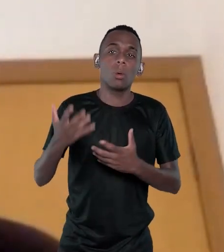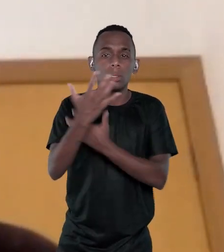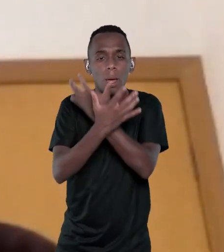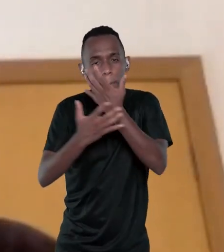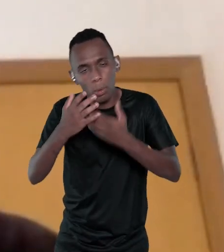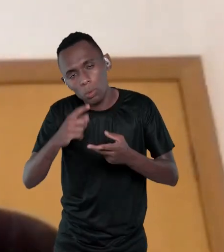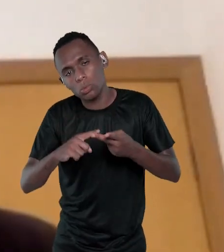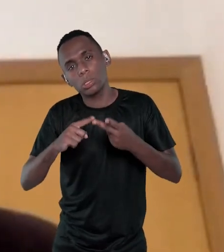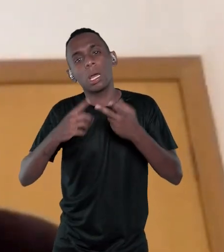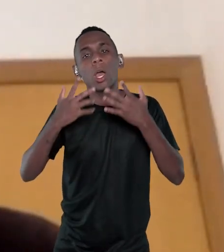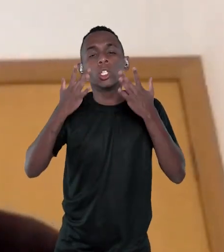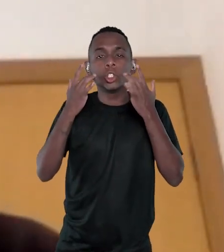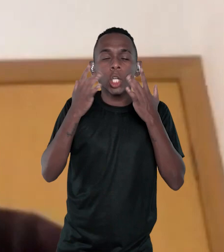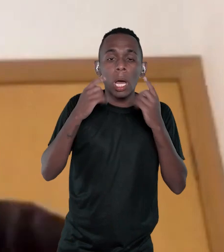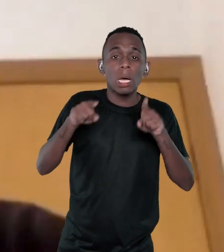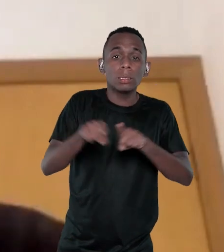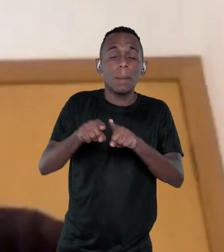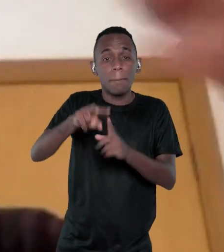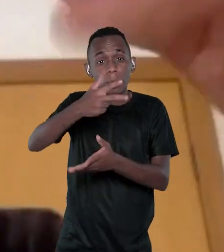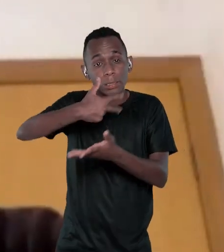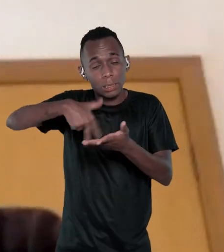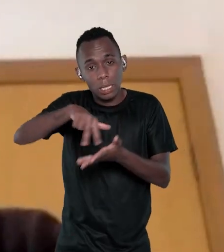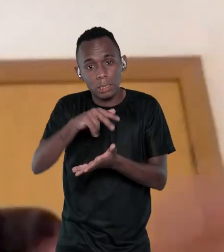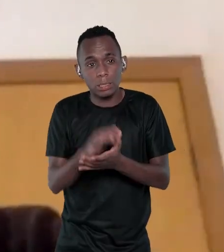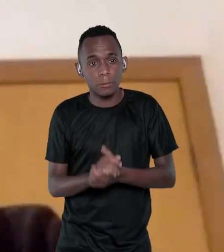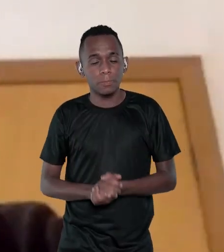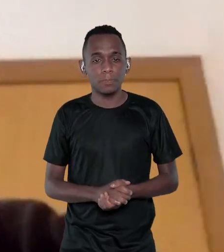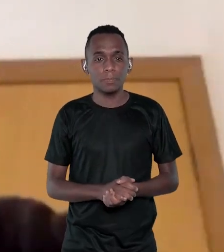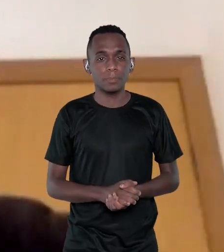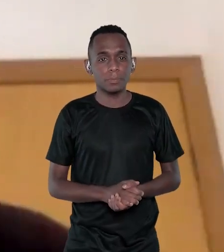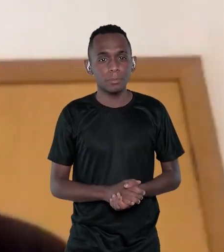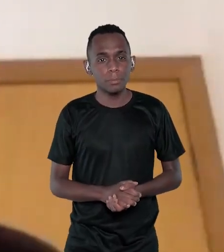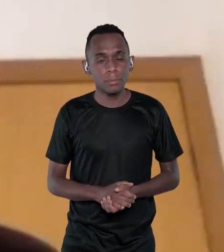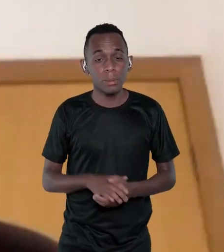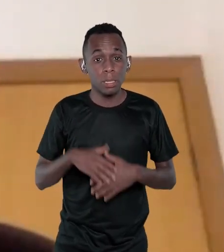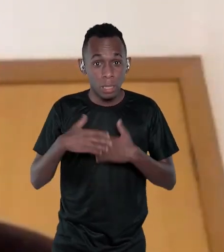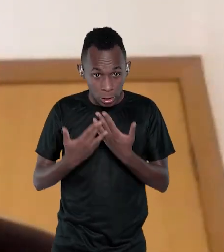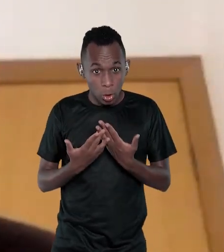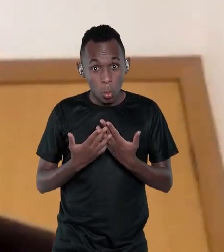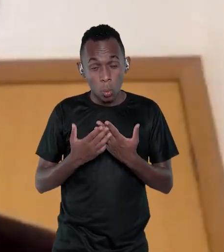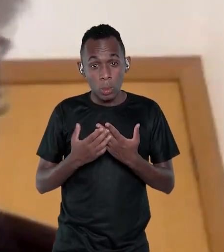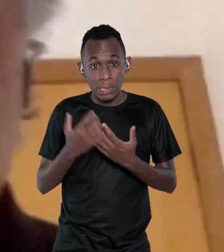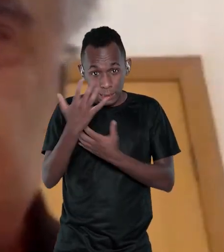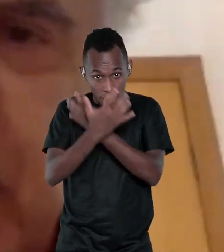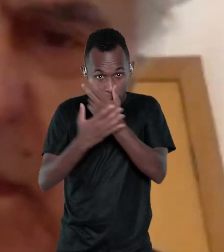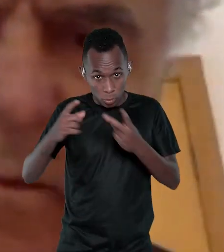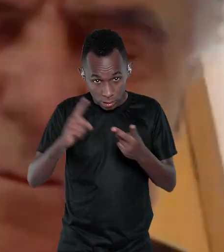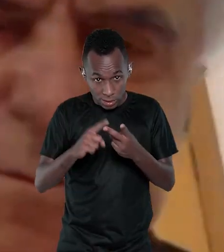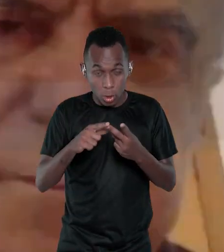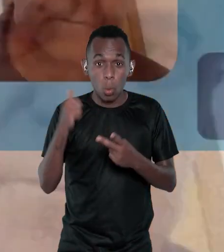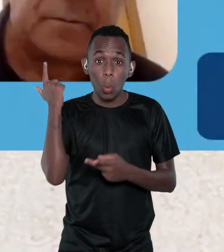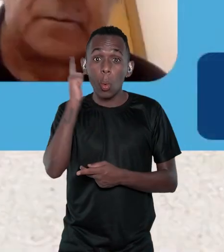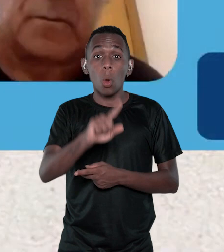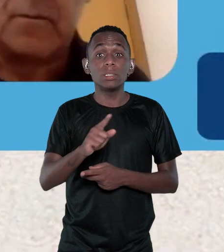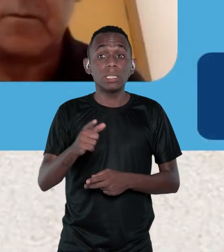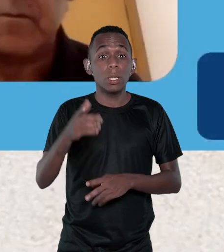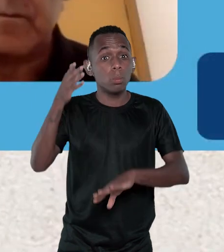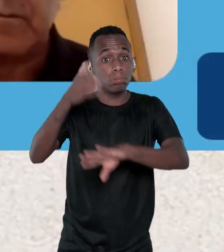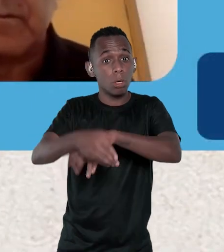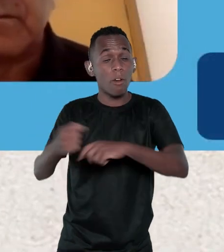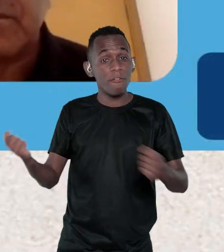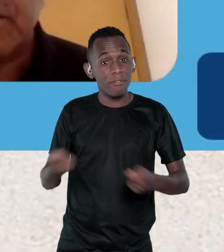momento. Assim como na música, no teatro, na dança, em tudo. Era E aí, no caso da Vivas a Pátria,